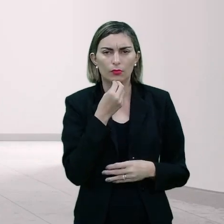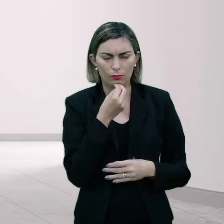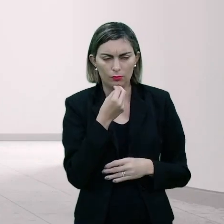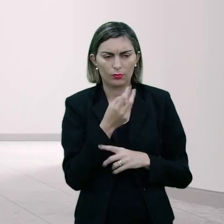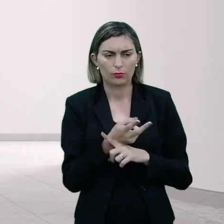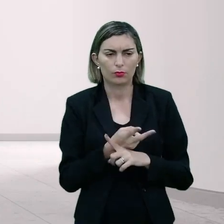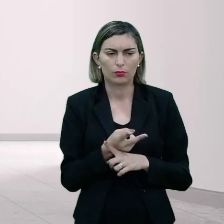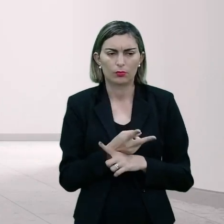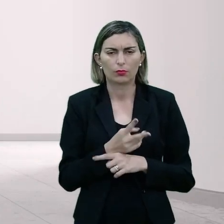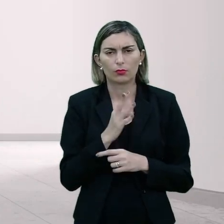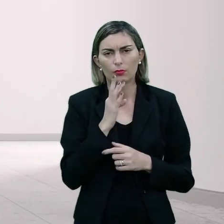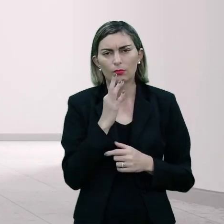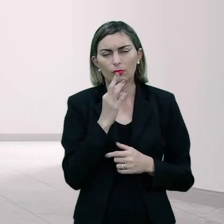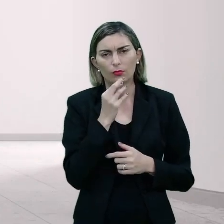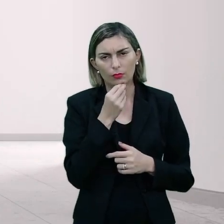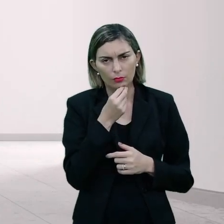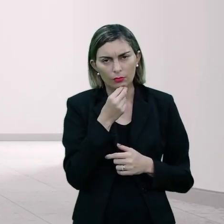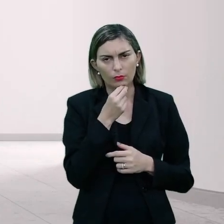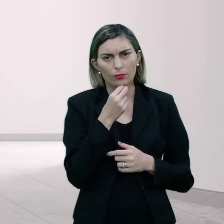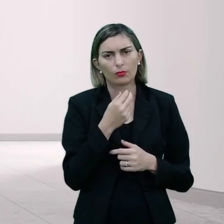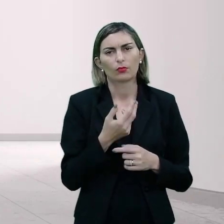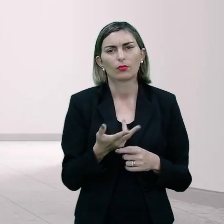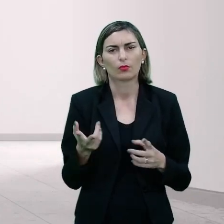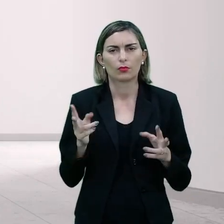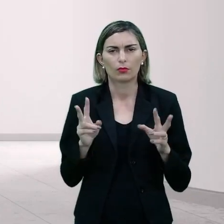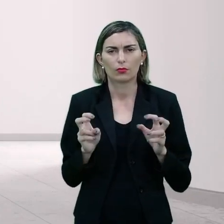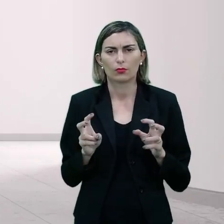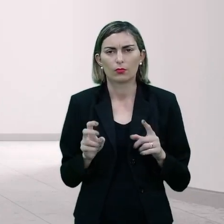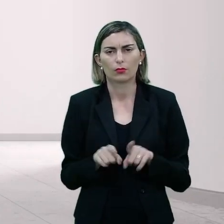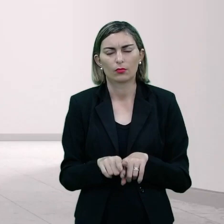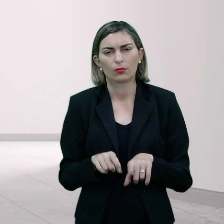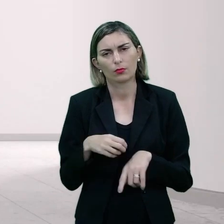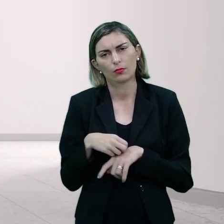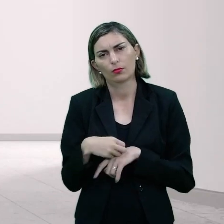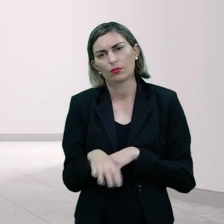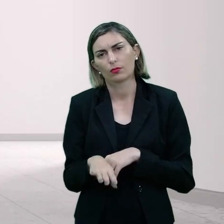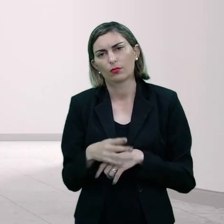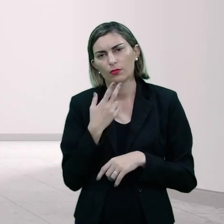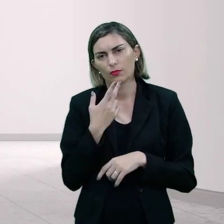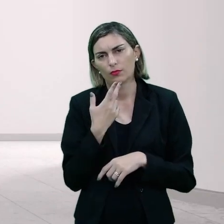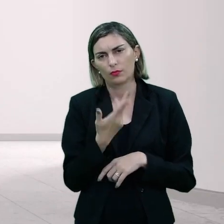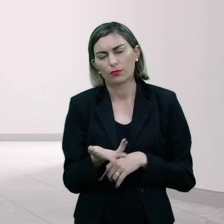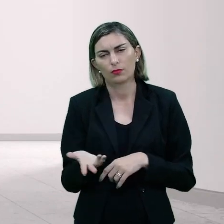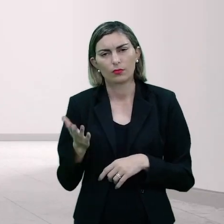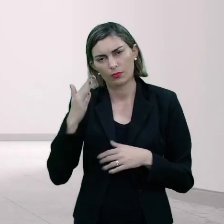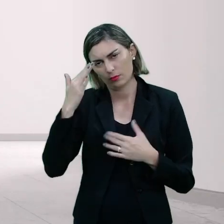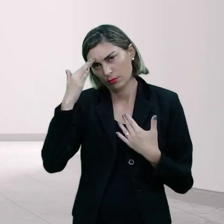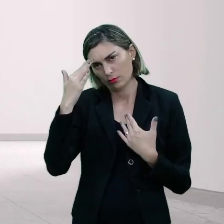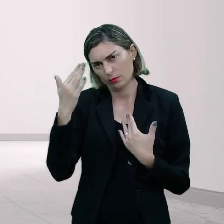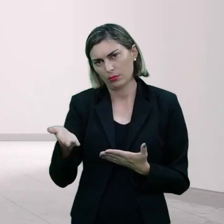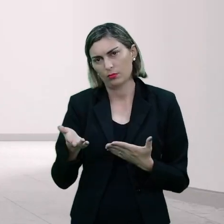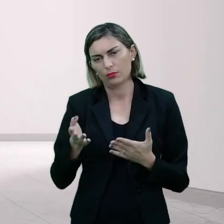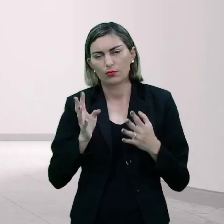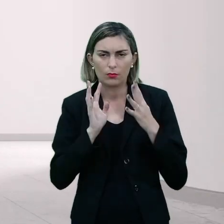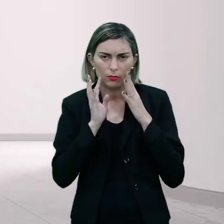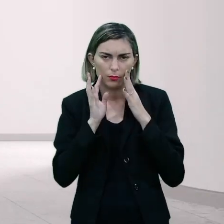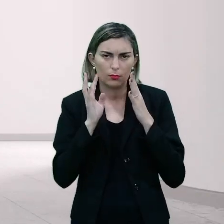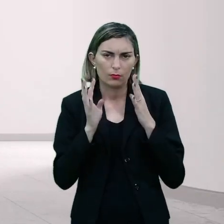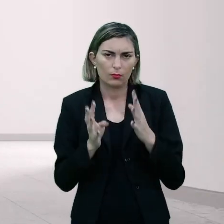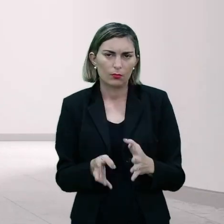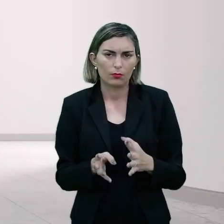pelo conhecimento relativo a esses assuntos que eu mencionei aqui. Tá? Então, eu agradeço pela atenção,